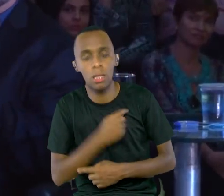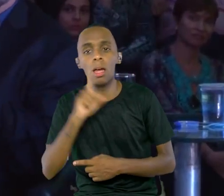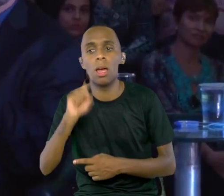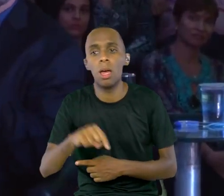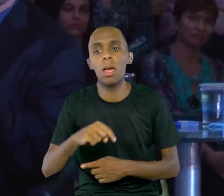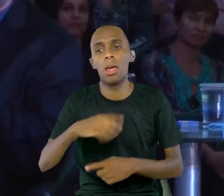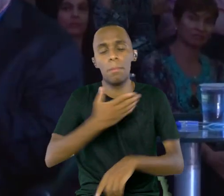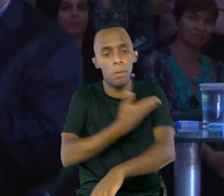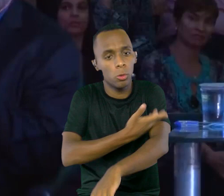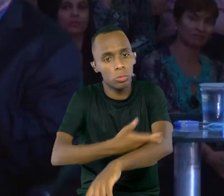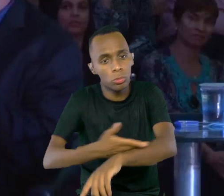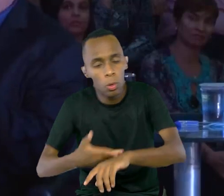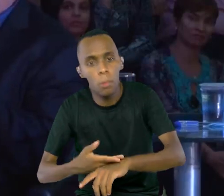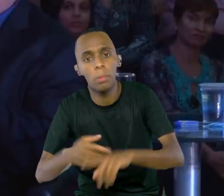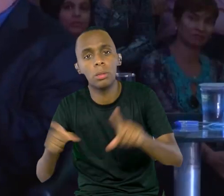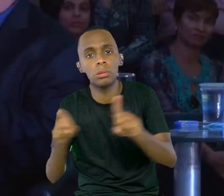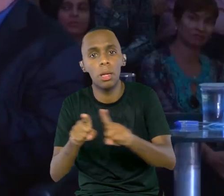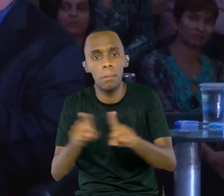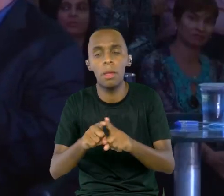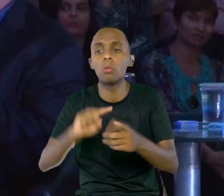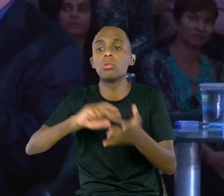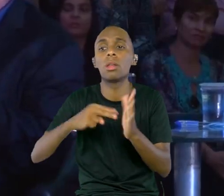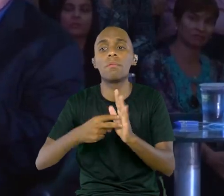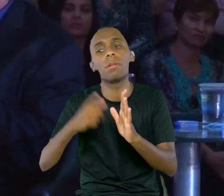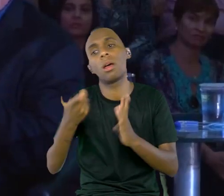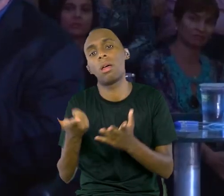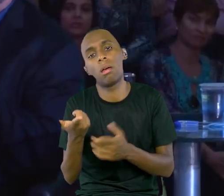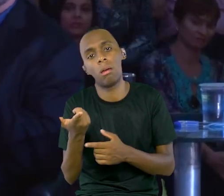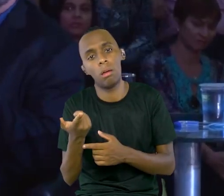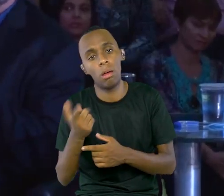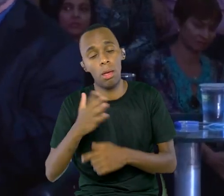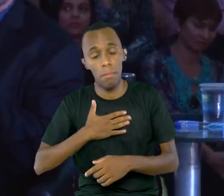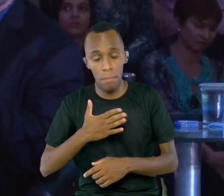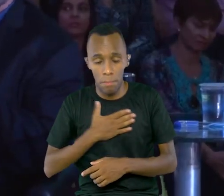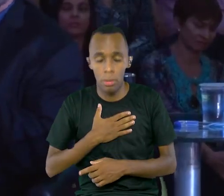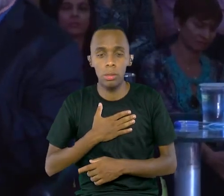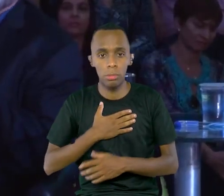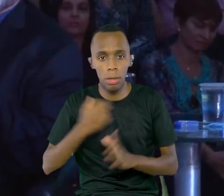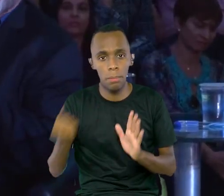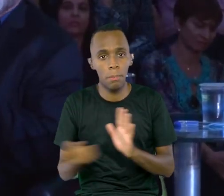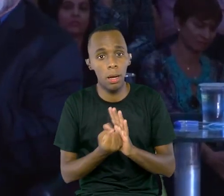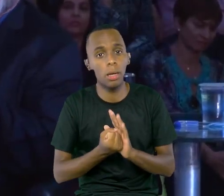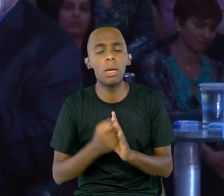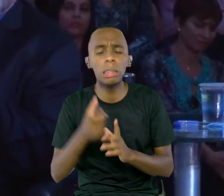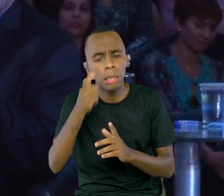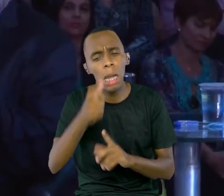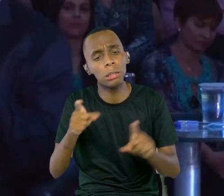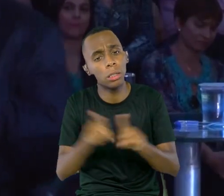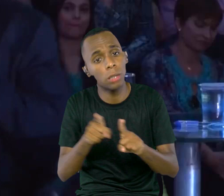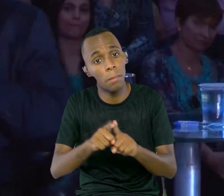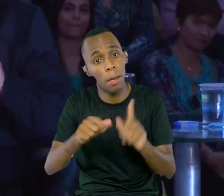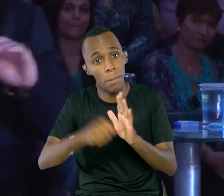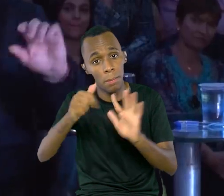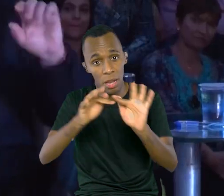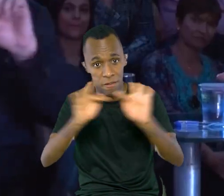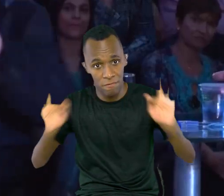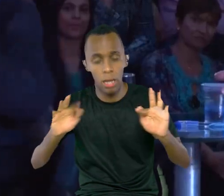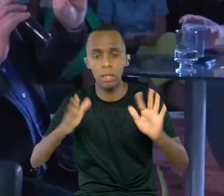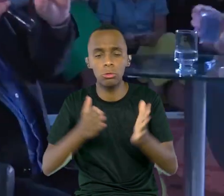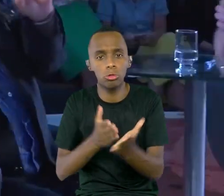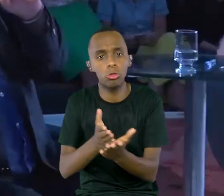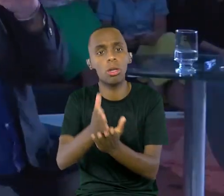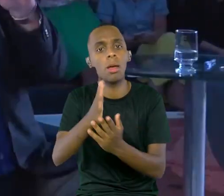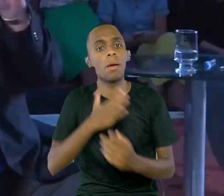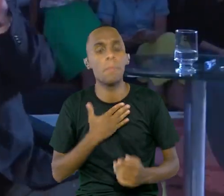minha vida, o que é a minha convivência, o que significa aquilo que em mim está. E é interessante porque essa